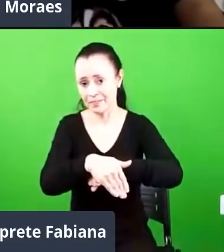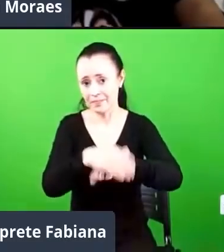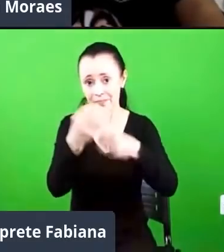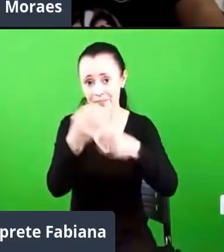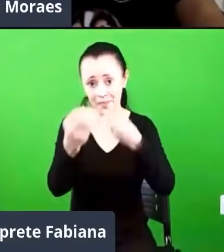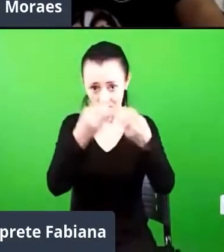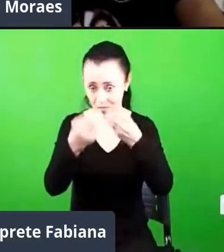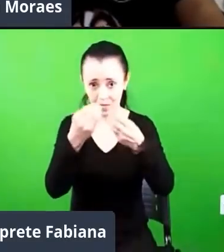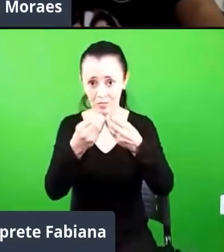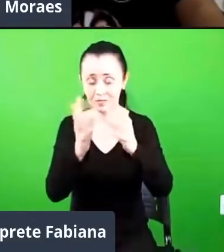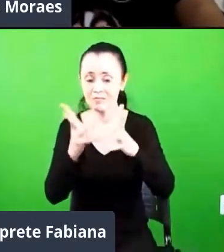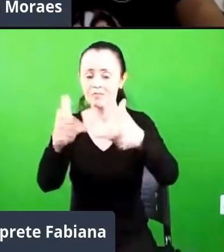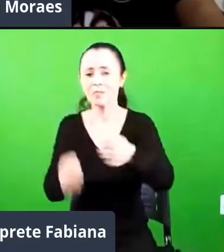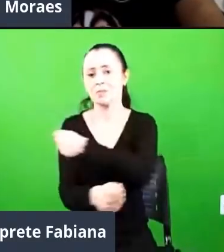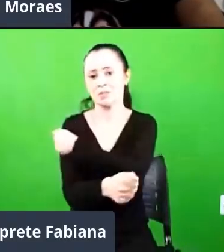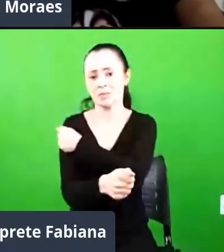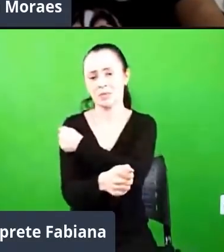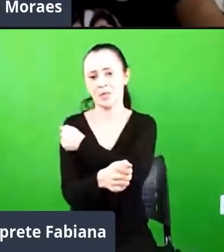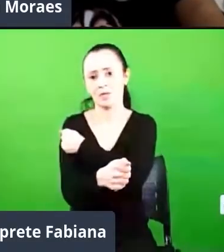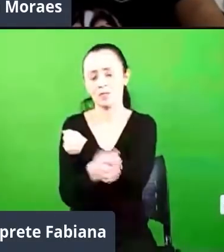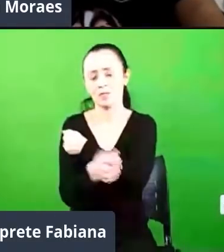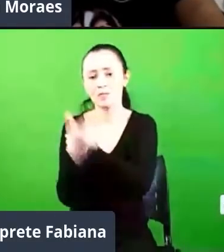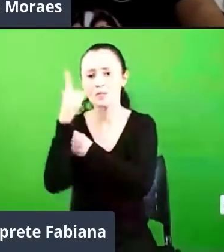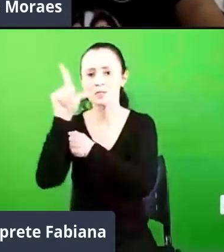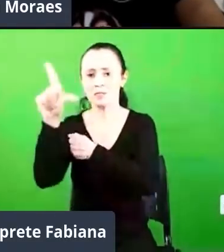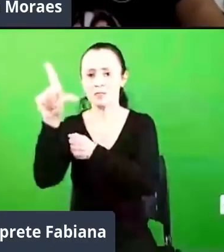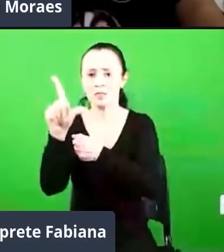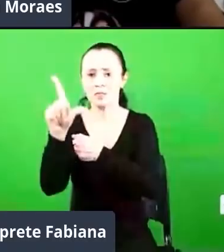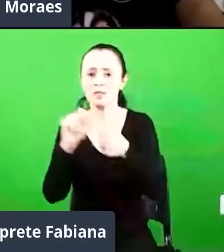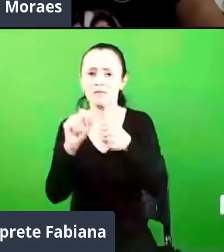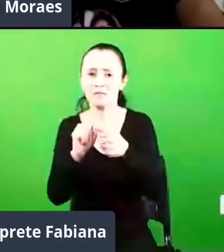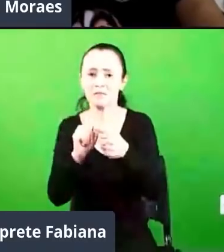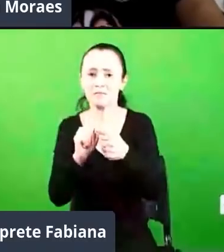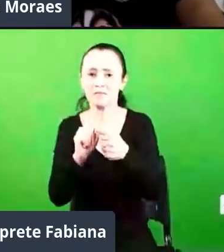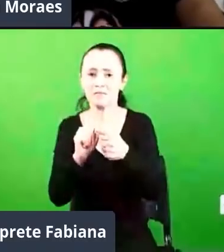alunos? Acho que essa é a questão que todos nós, professores, temos